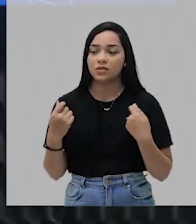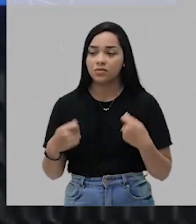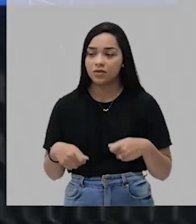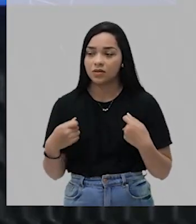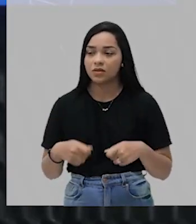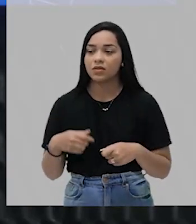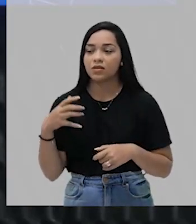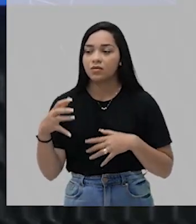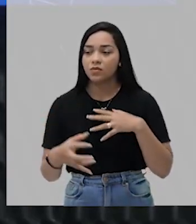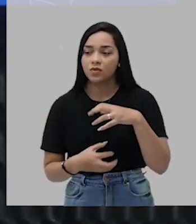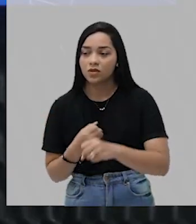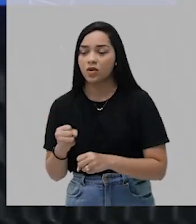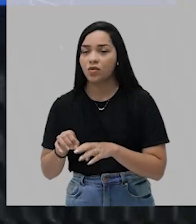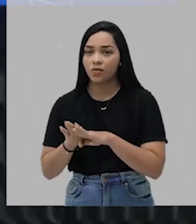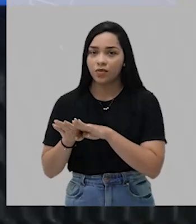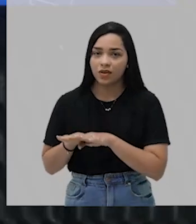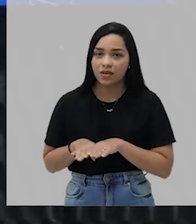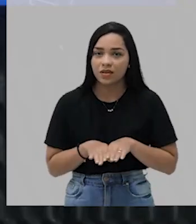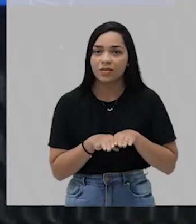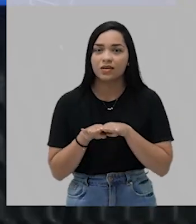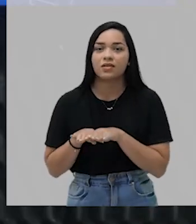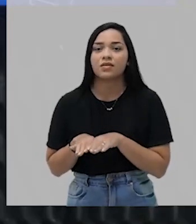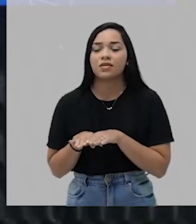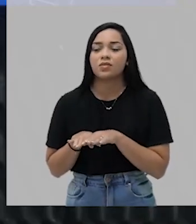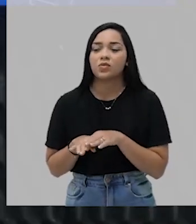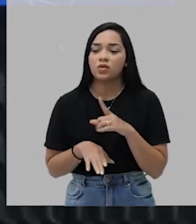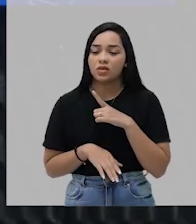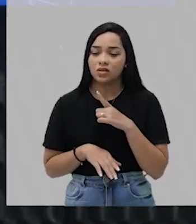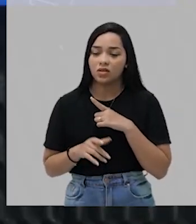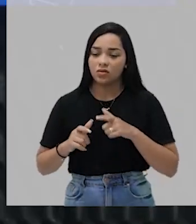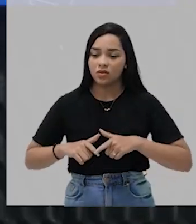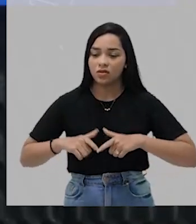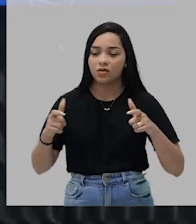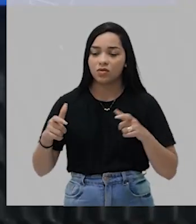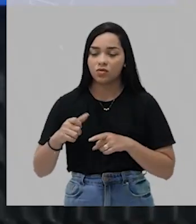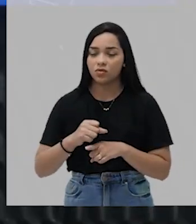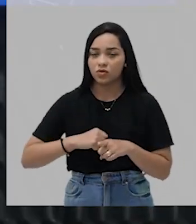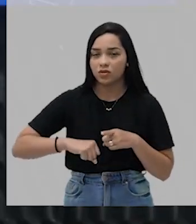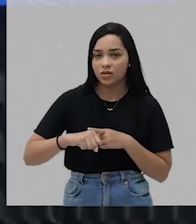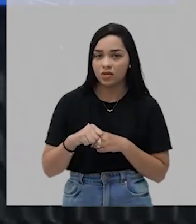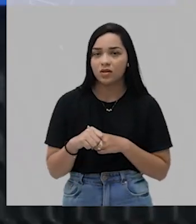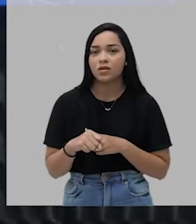precisa buscar um equilíbrio no seu crescimento social,